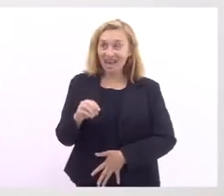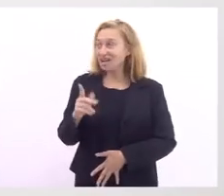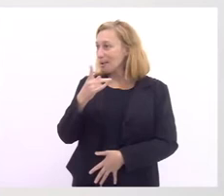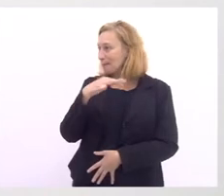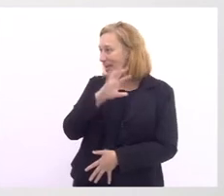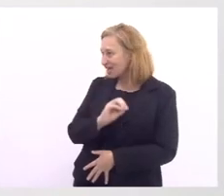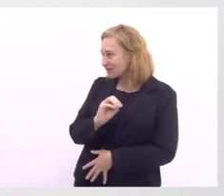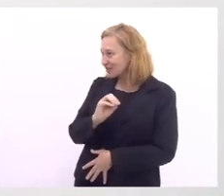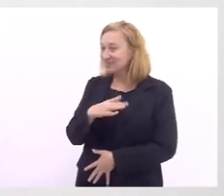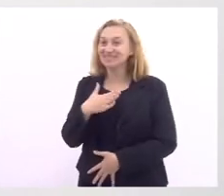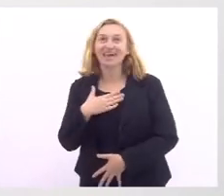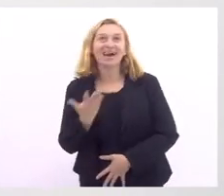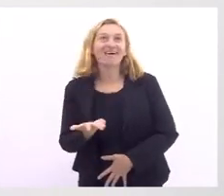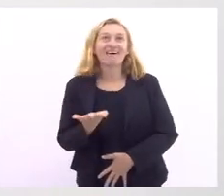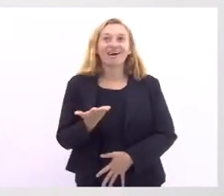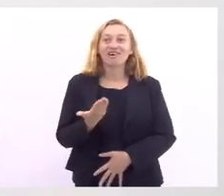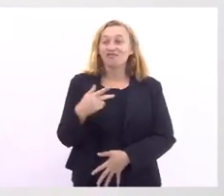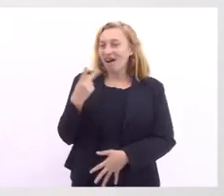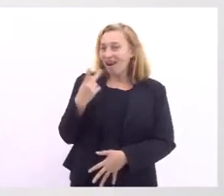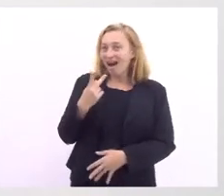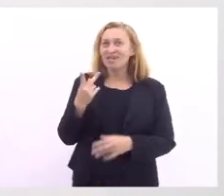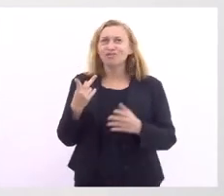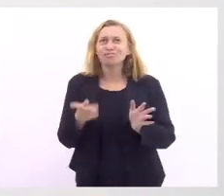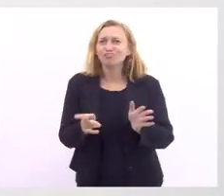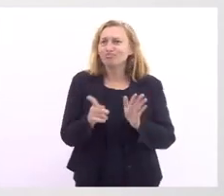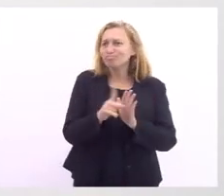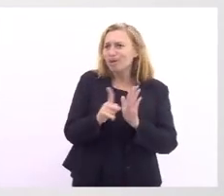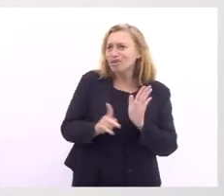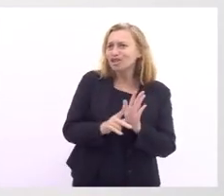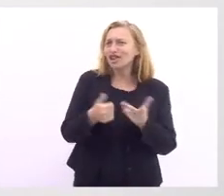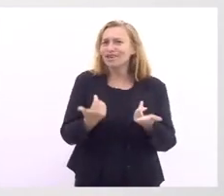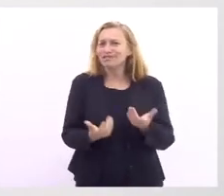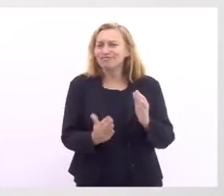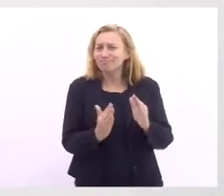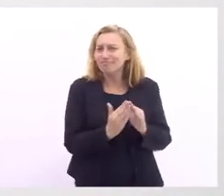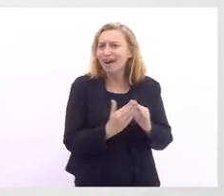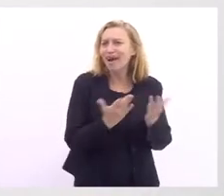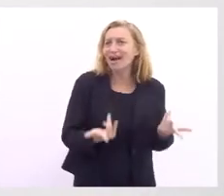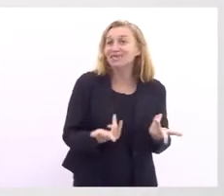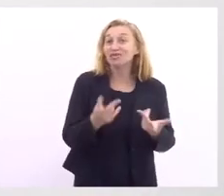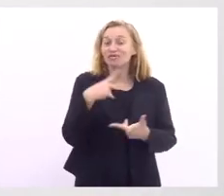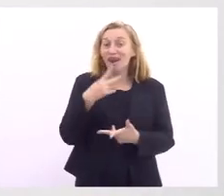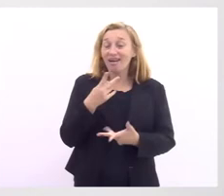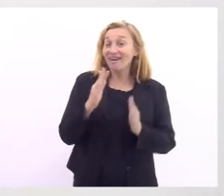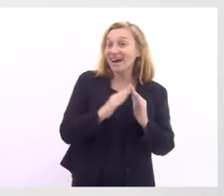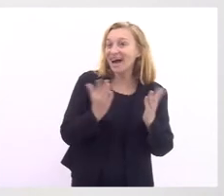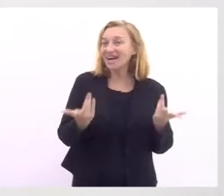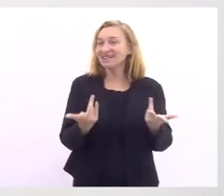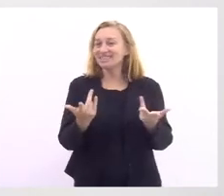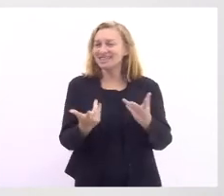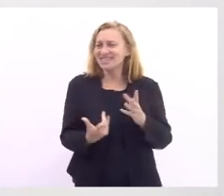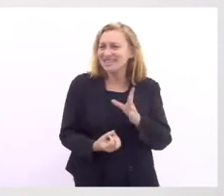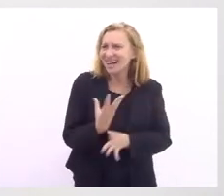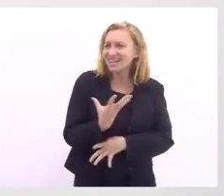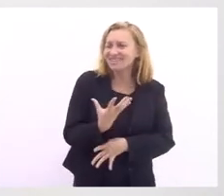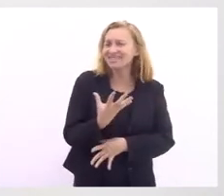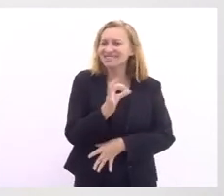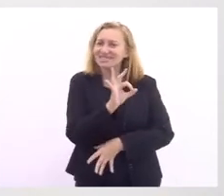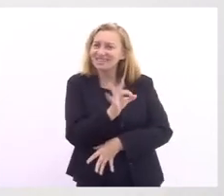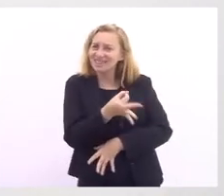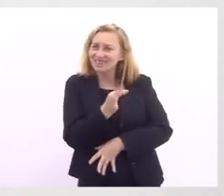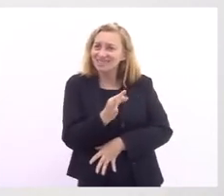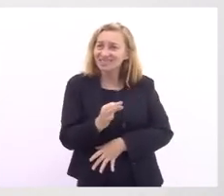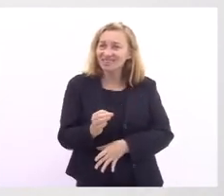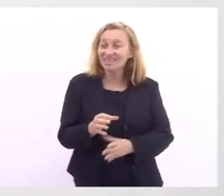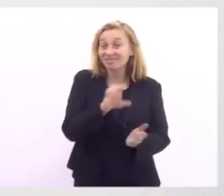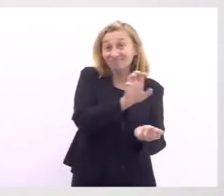Pedro José Berg né lhe contaram do projeto de fazer a casa e quando eles me disseram que a casa na seria simbolicamente